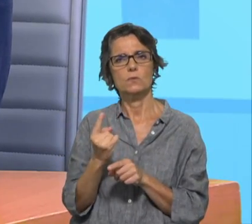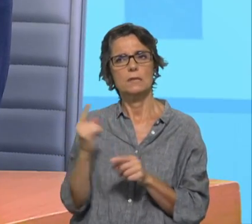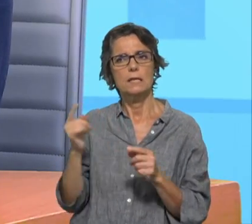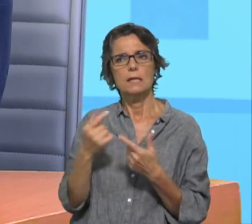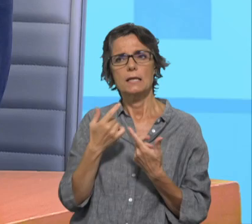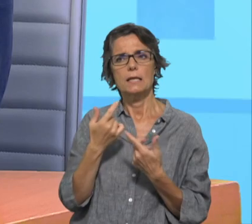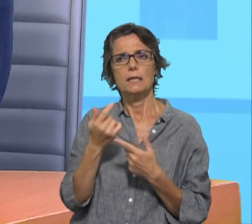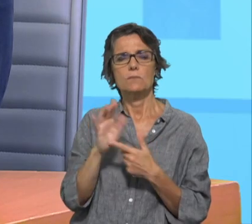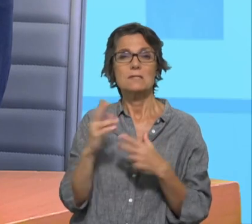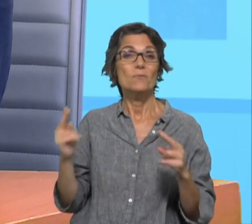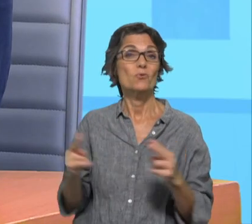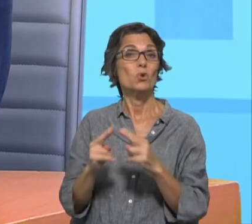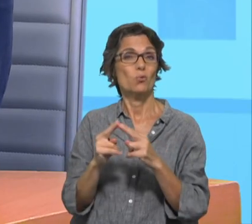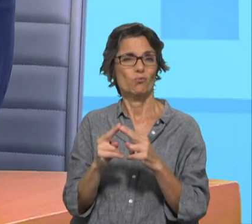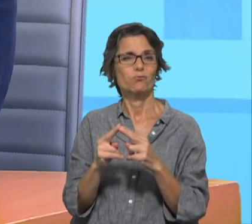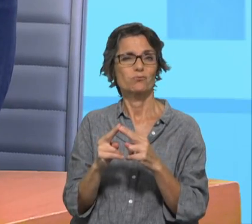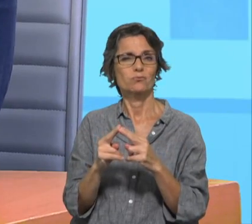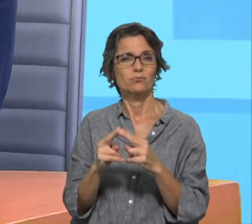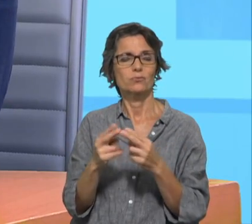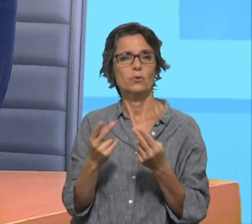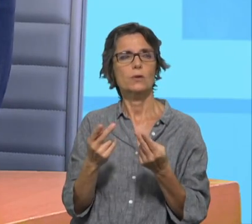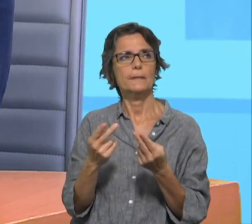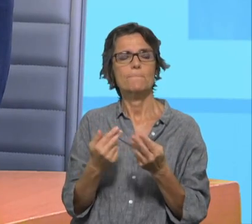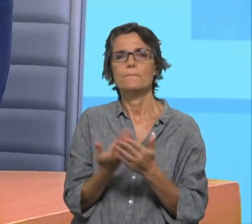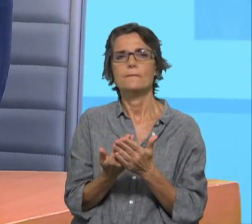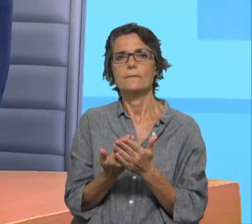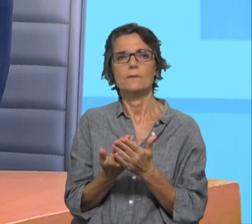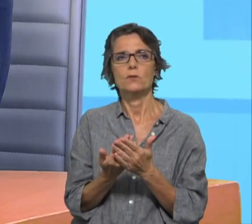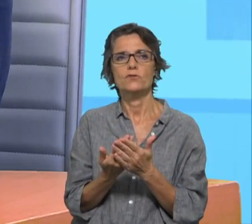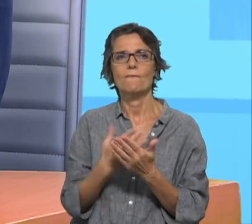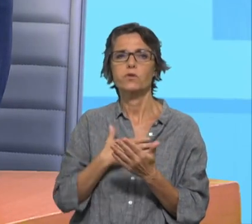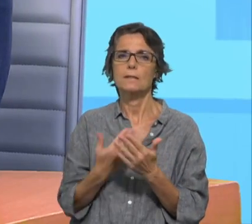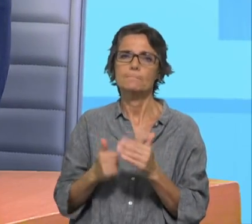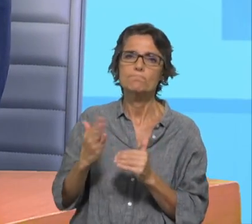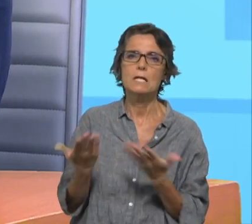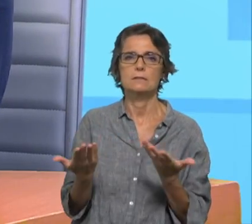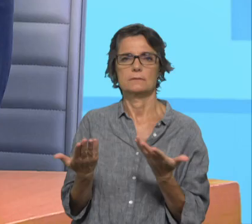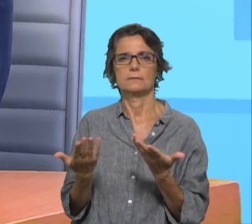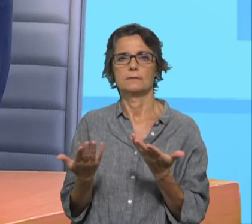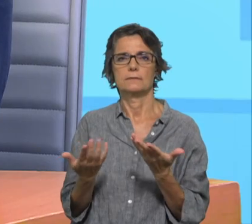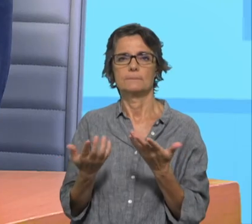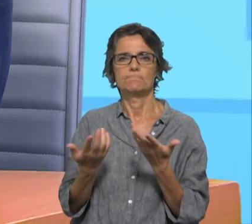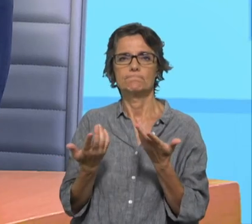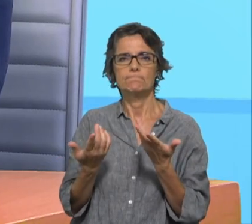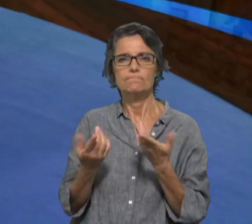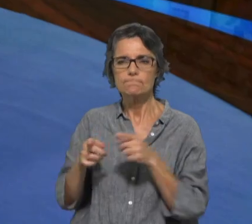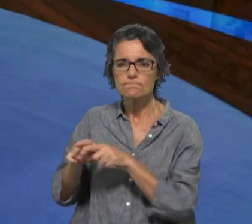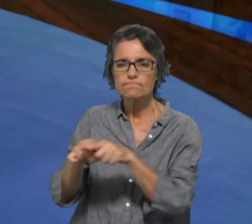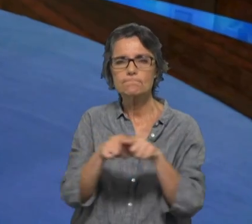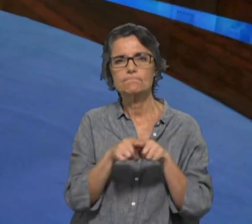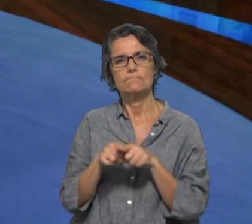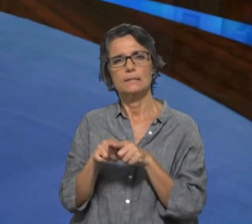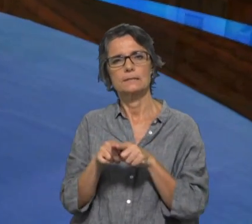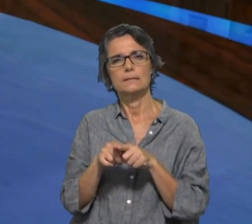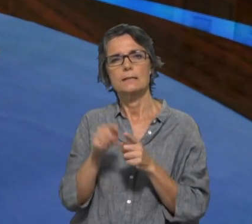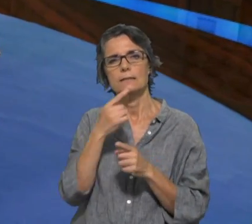encontros, assim, mais abrangentes, motivam-nos também a trazermos ao coração aquilo que é